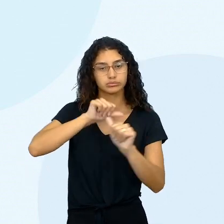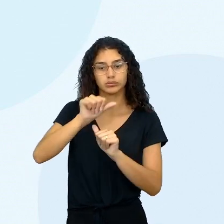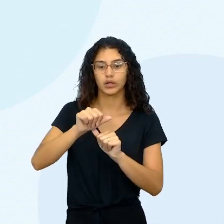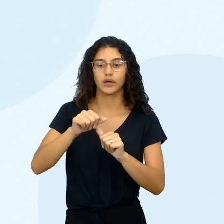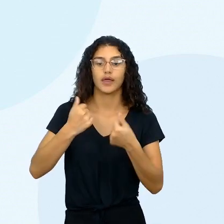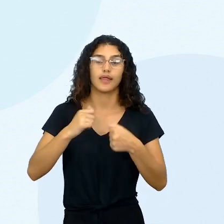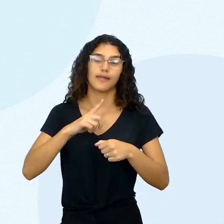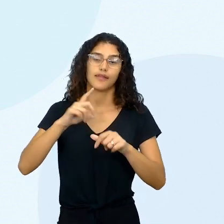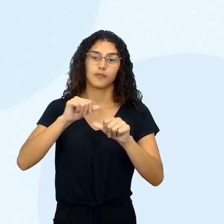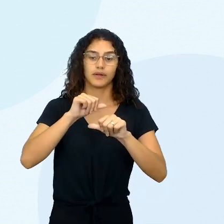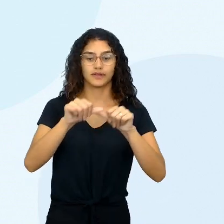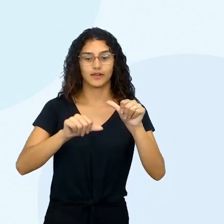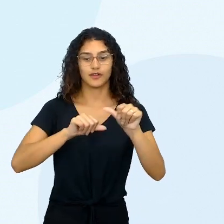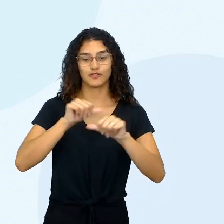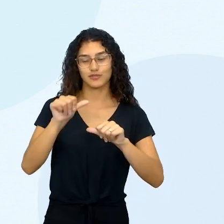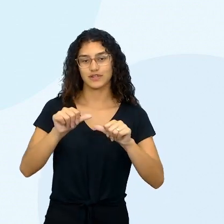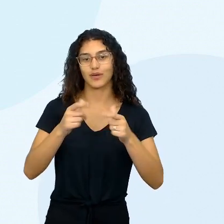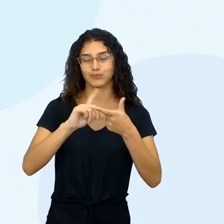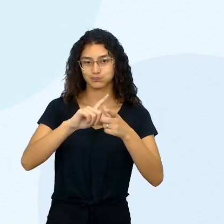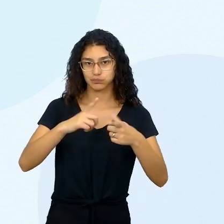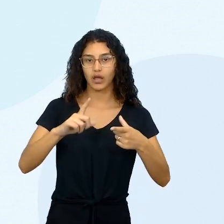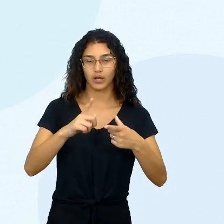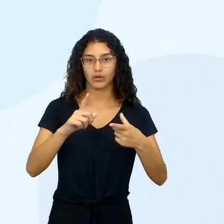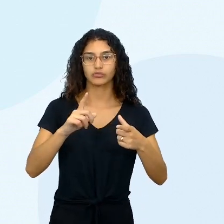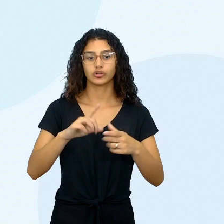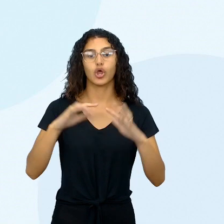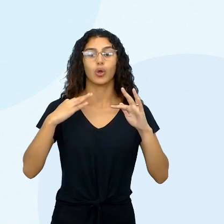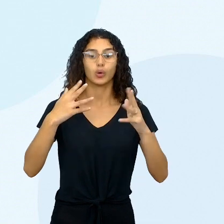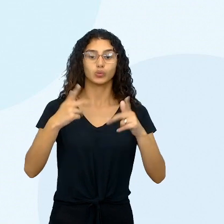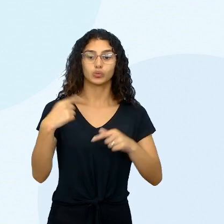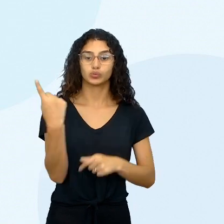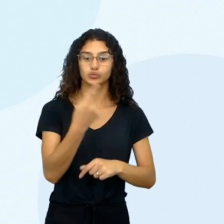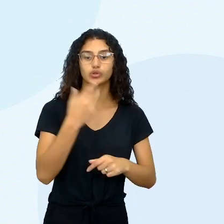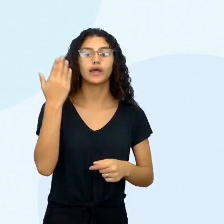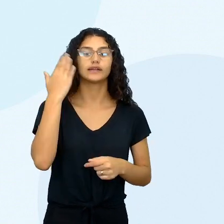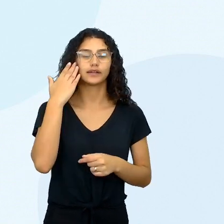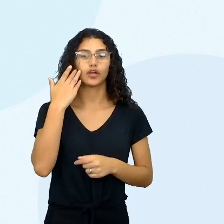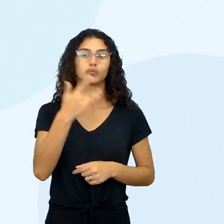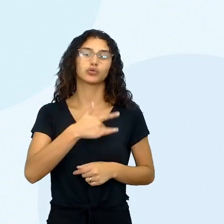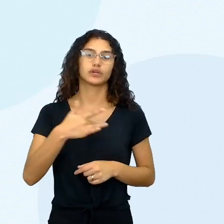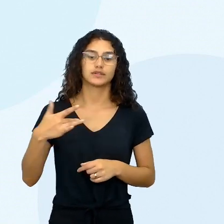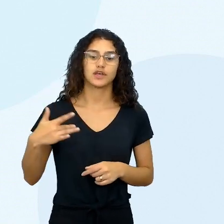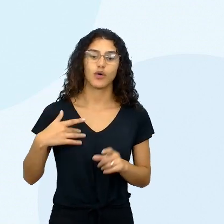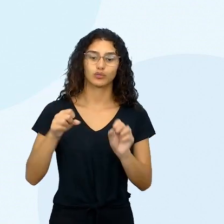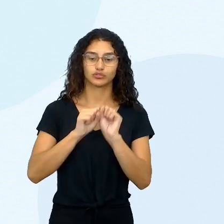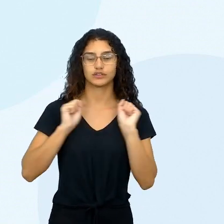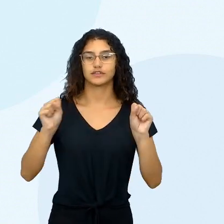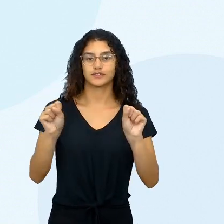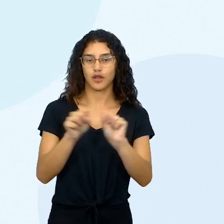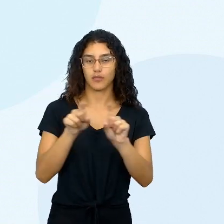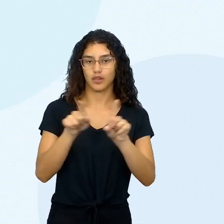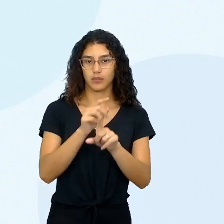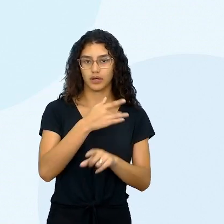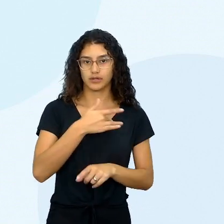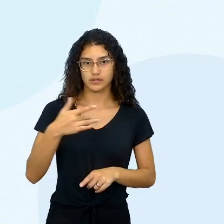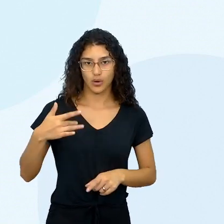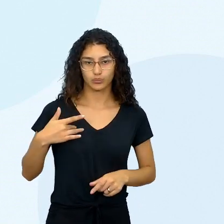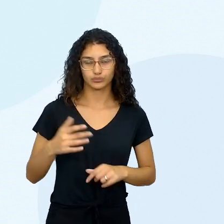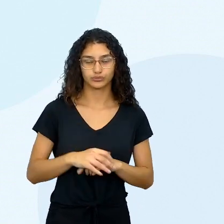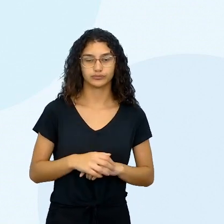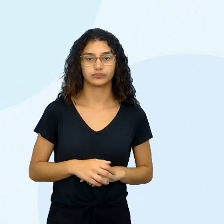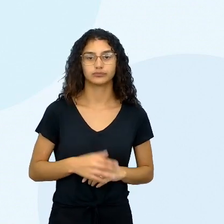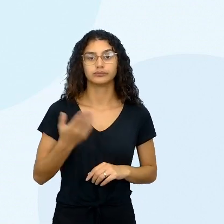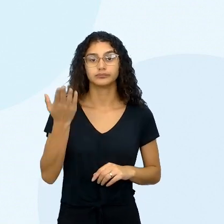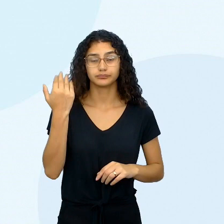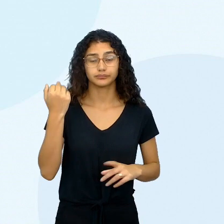ter que gerar uma transformação enorme em tudo aquilo que a gente entende por saúde e sistema de saúde, né. Doenças que antes